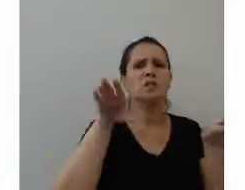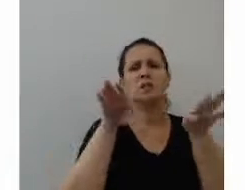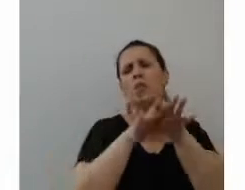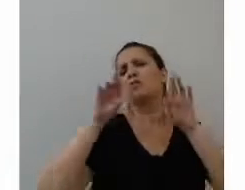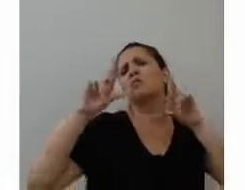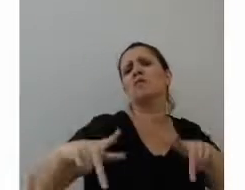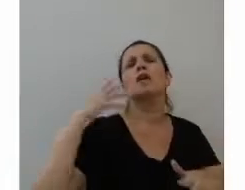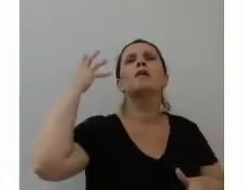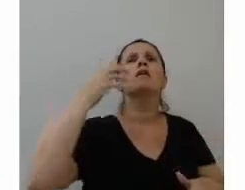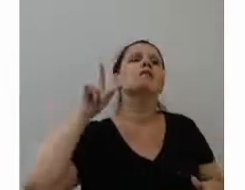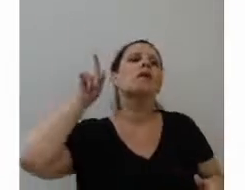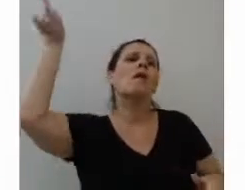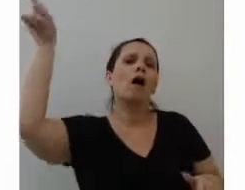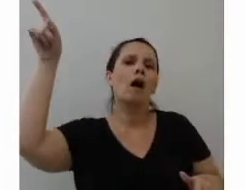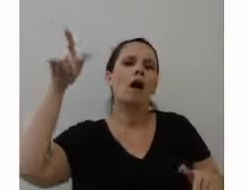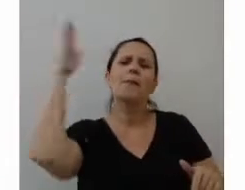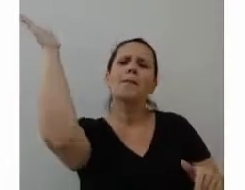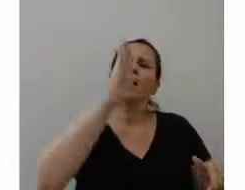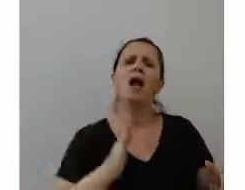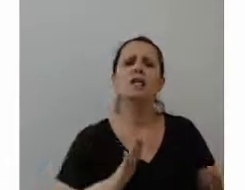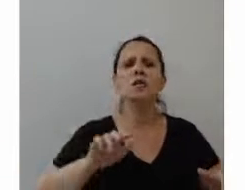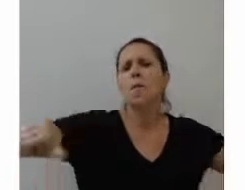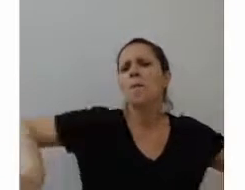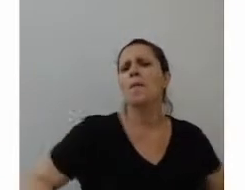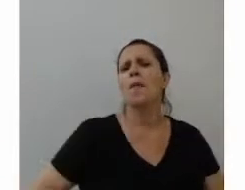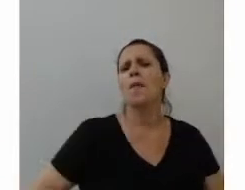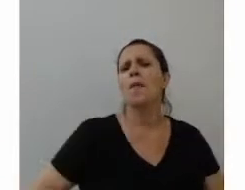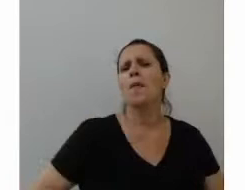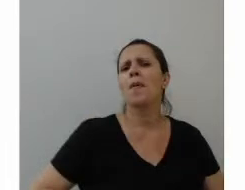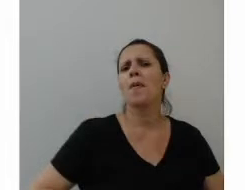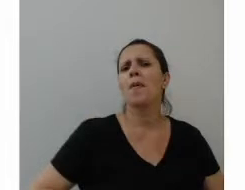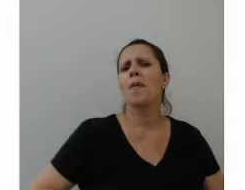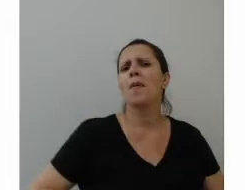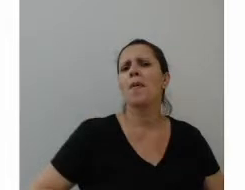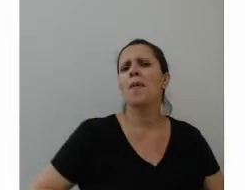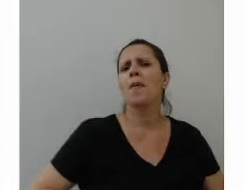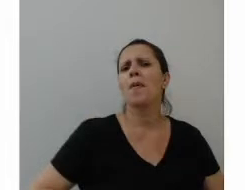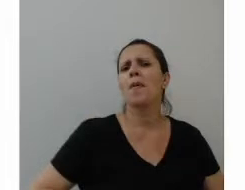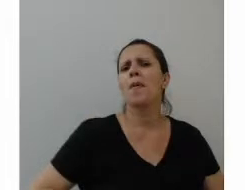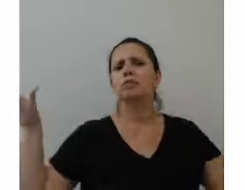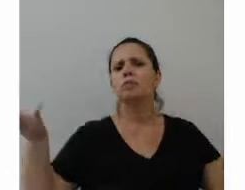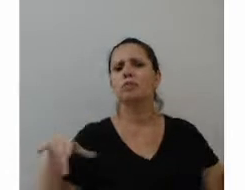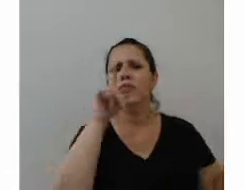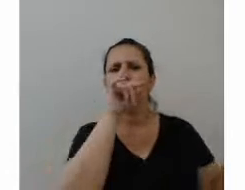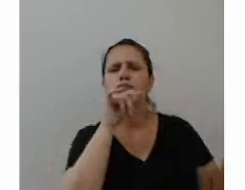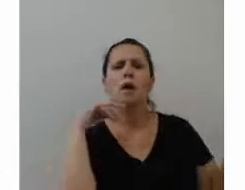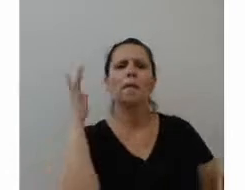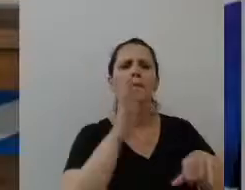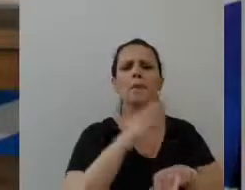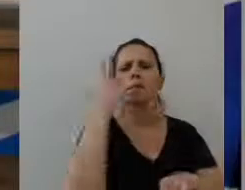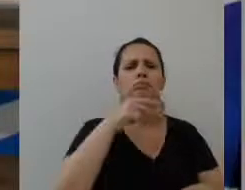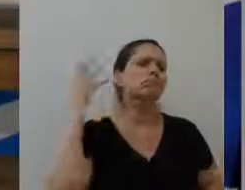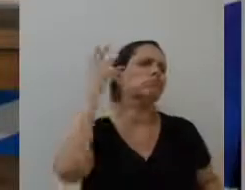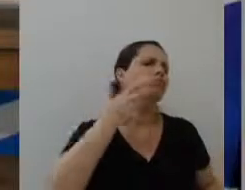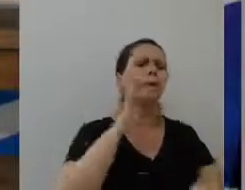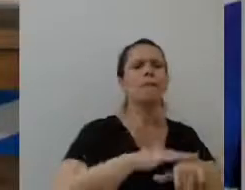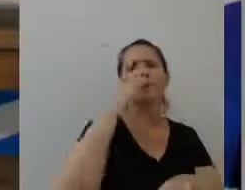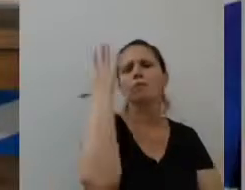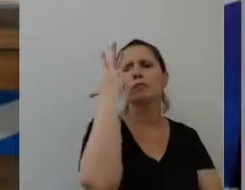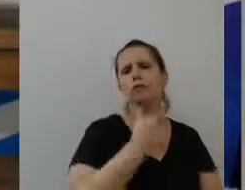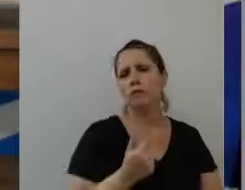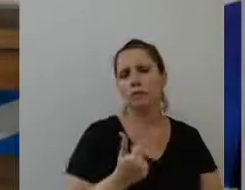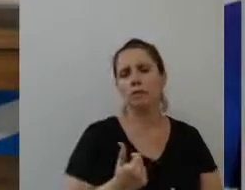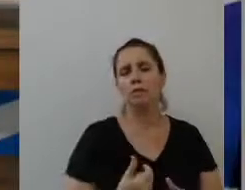como lá. Ou seja, as aves do Brasil são muito mais lindas, cantam muito, de uma maneira muito mais bonita. Ok?